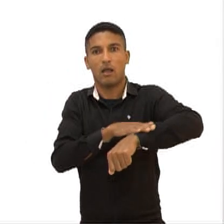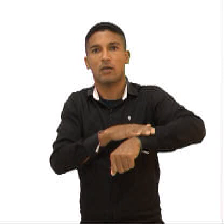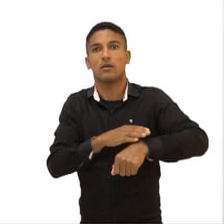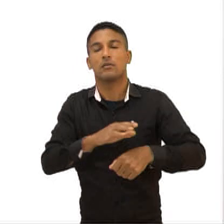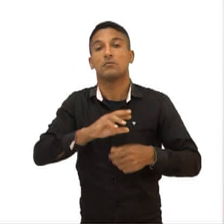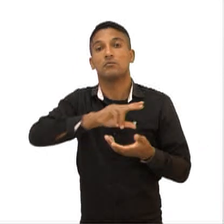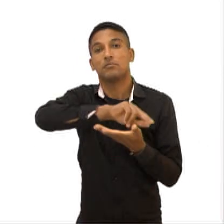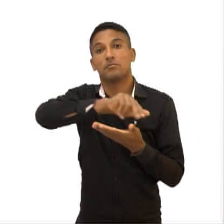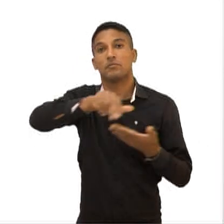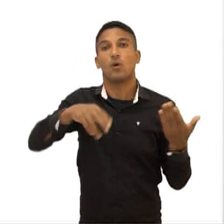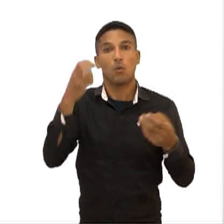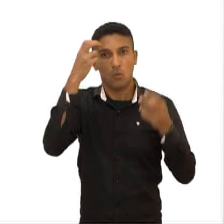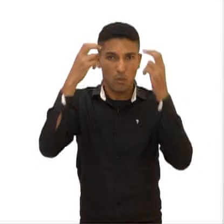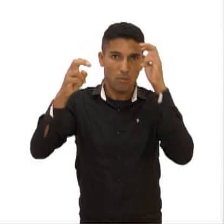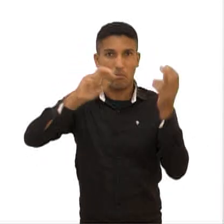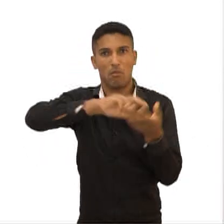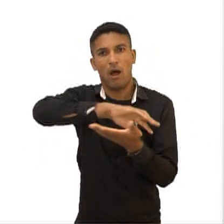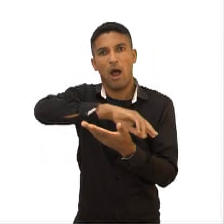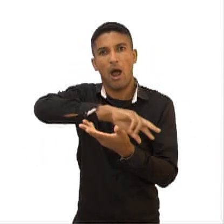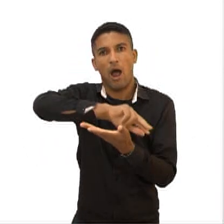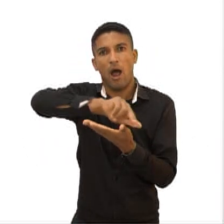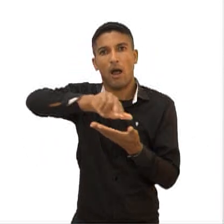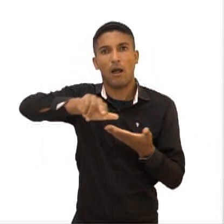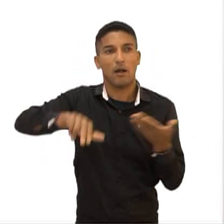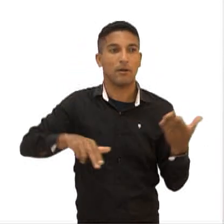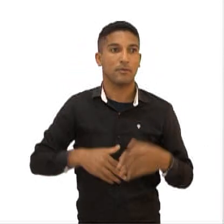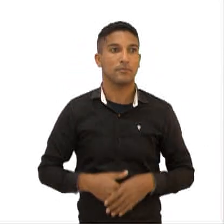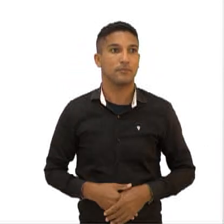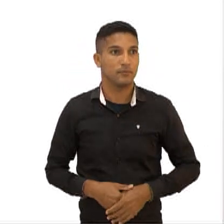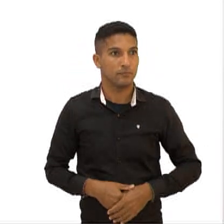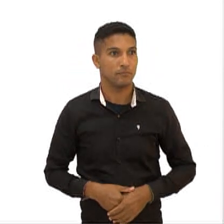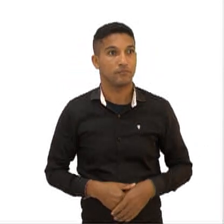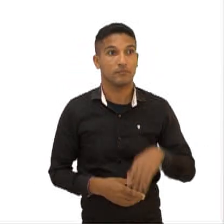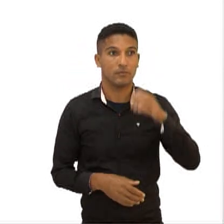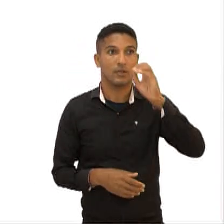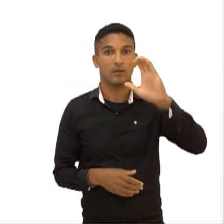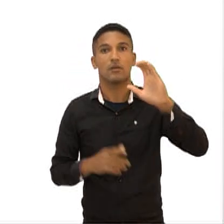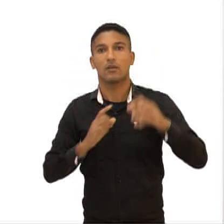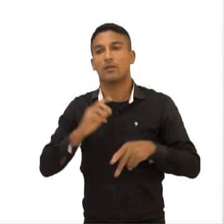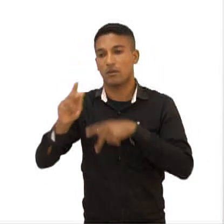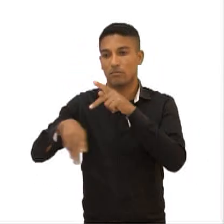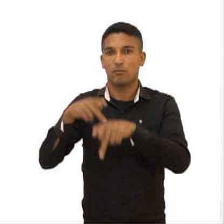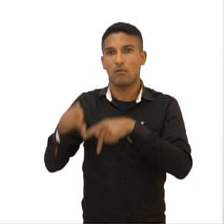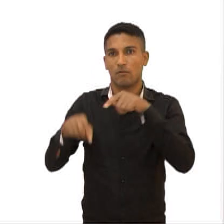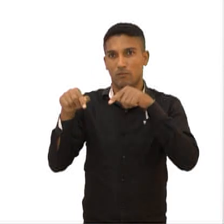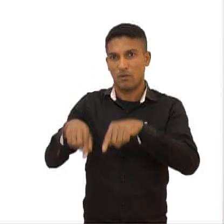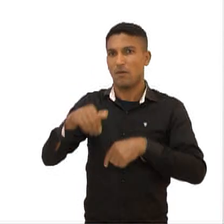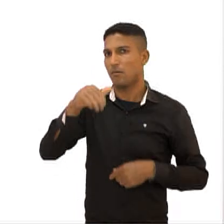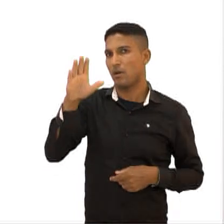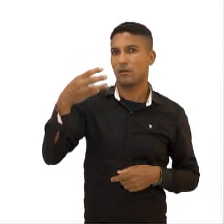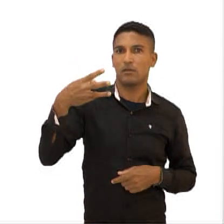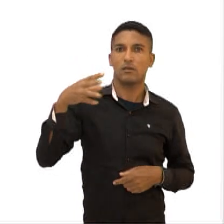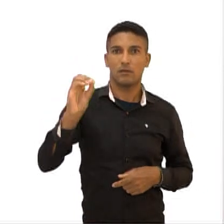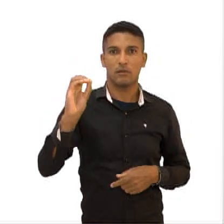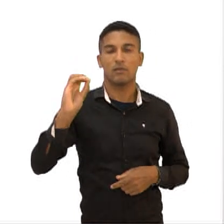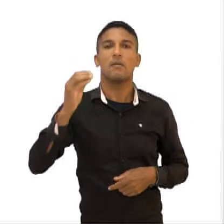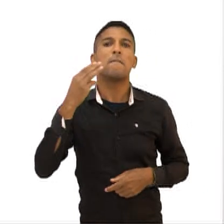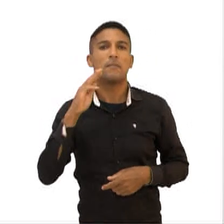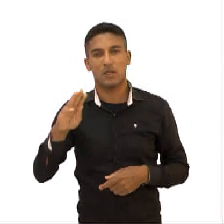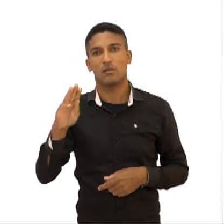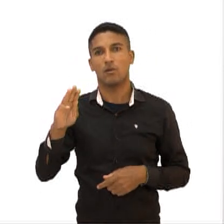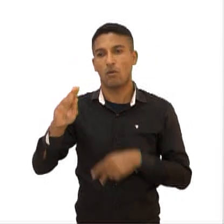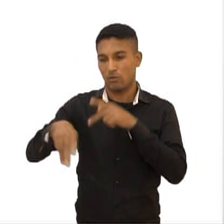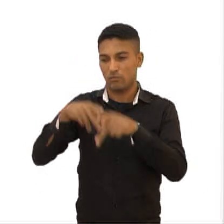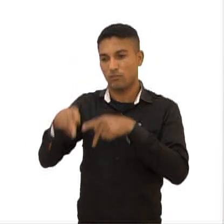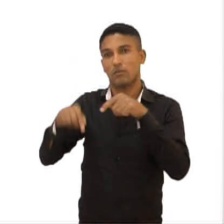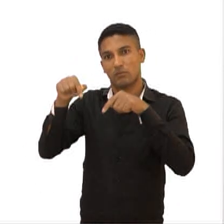população? C, tem uma poblação, desculpe, de mais de 30 mil milhões de habitantes. Será que é por isso que